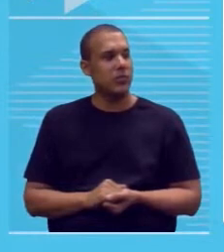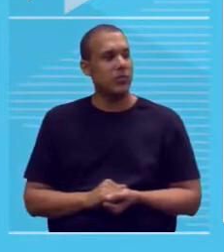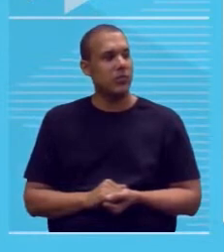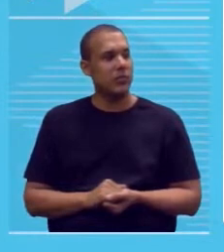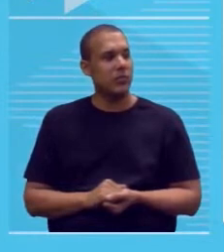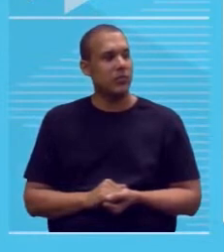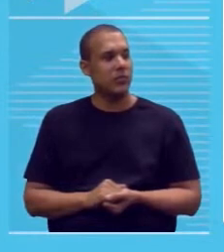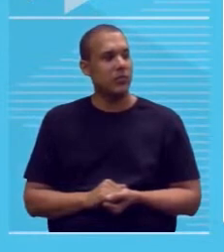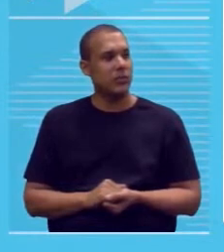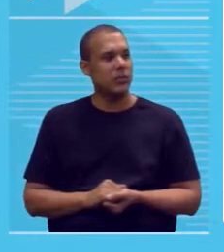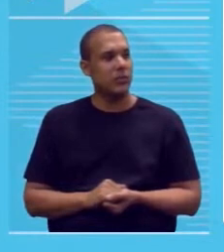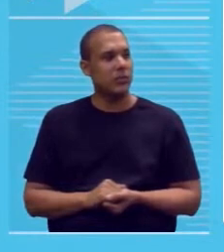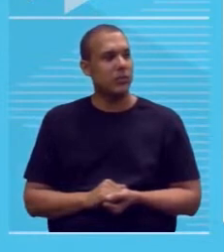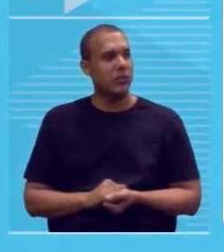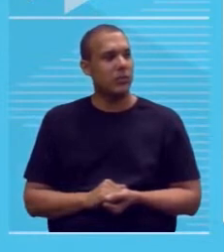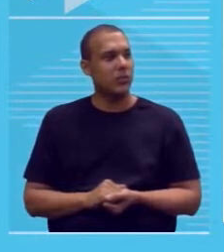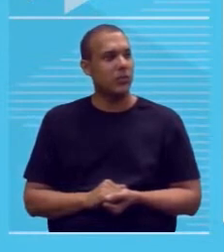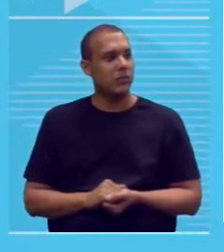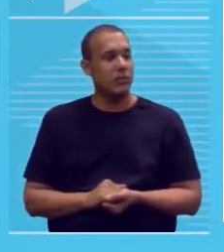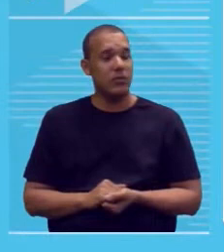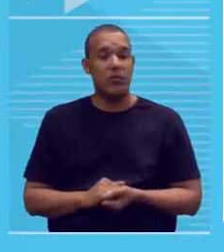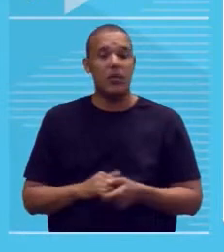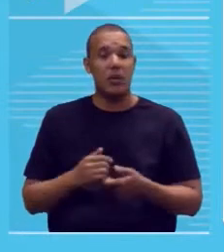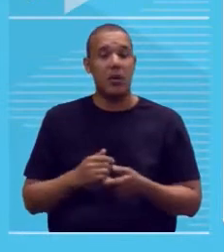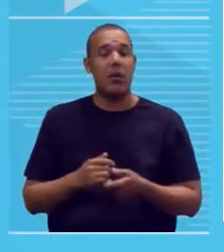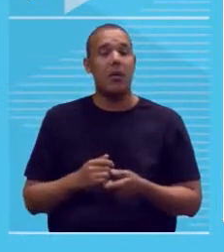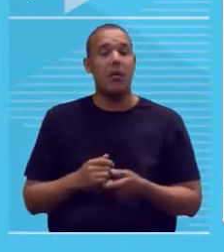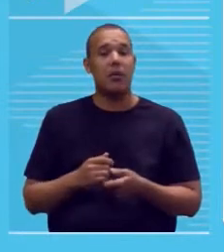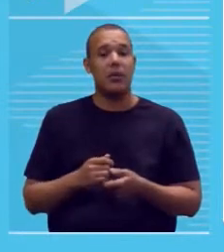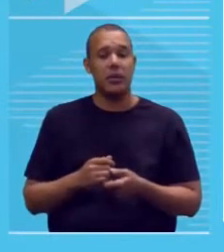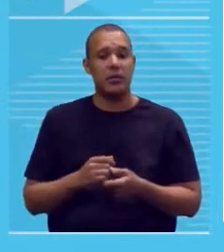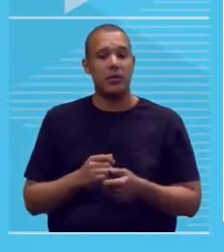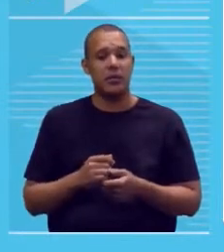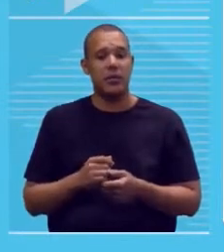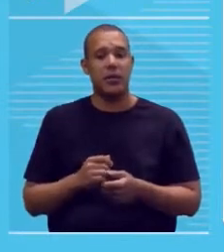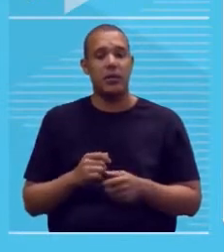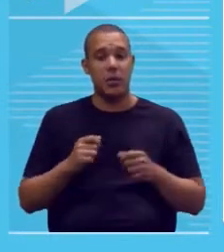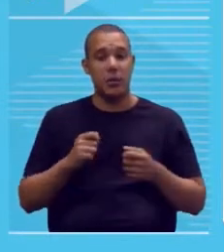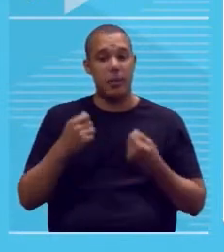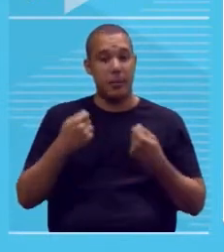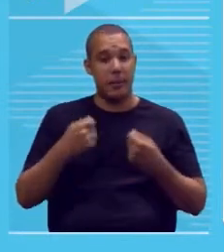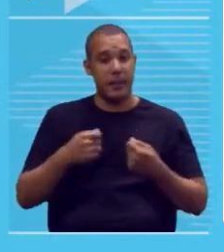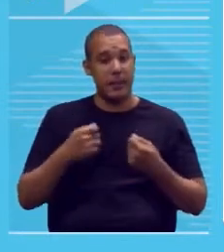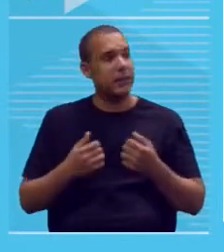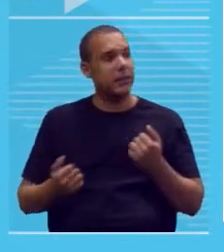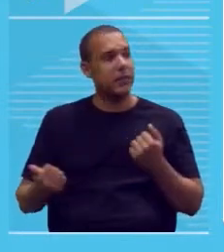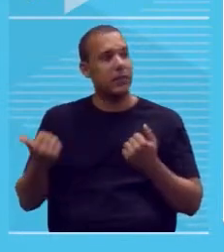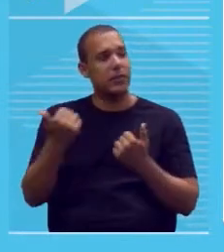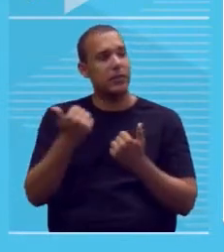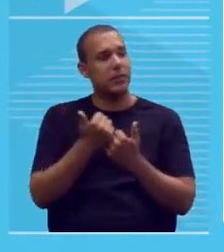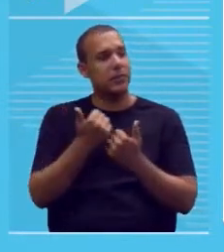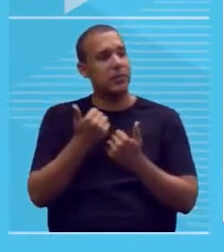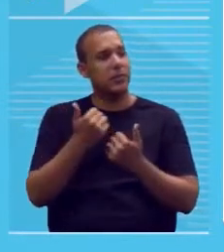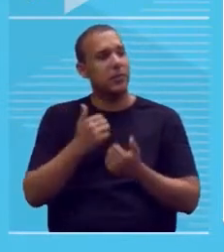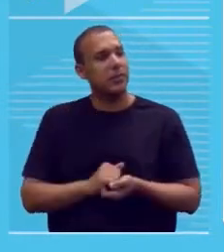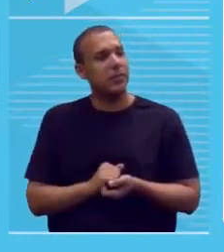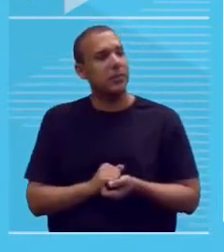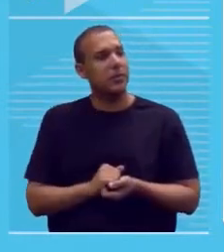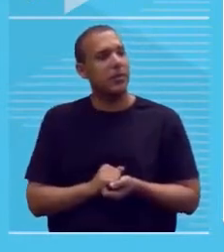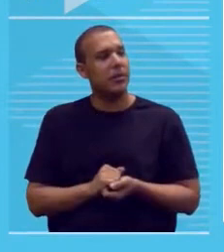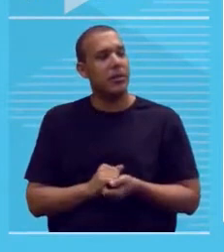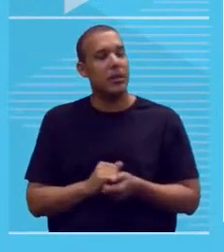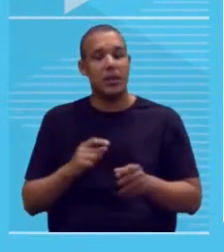k. Ah, professor, então só é fazer essa pequena conta? Só fazer essa pequena conta. Nós vamos ter